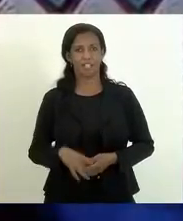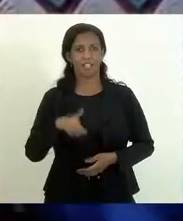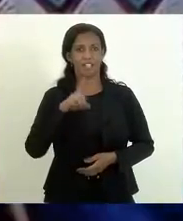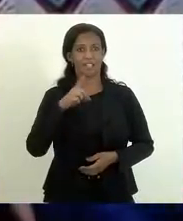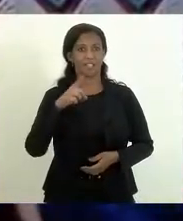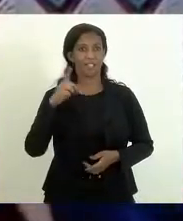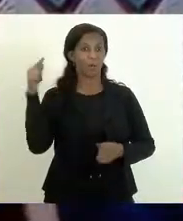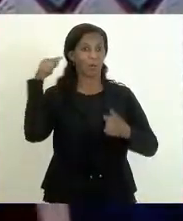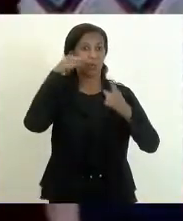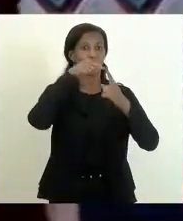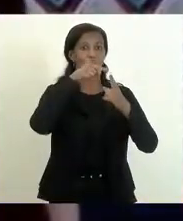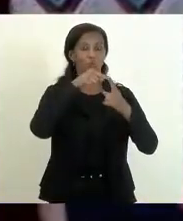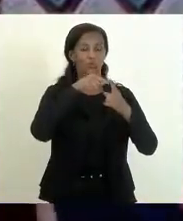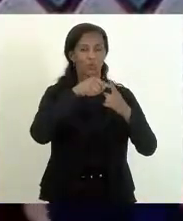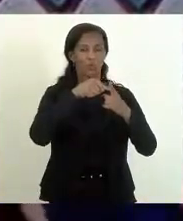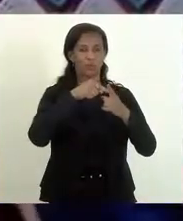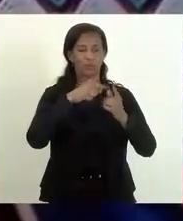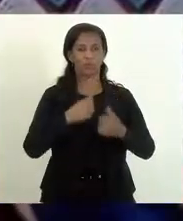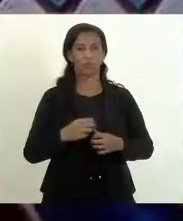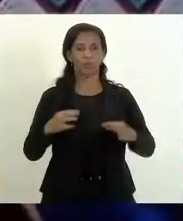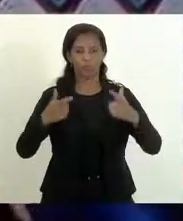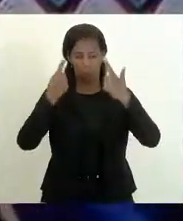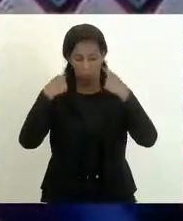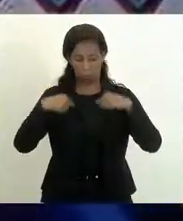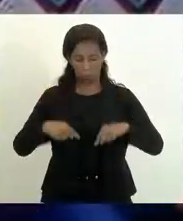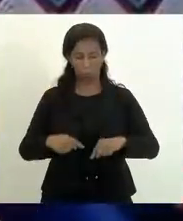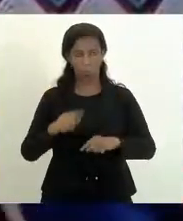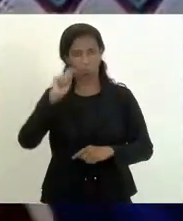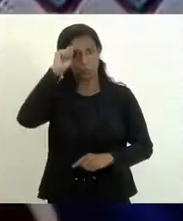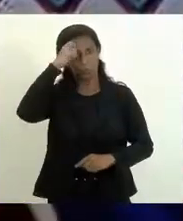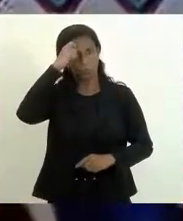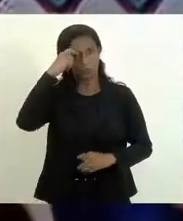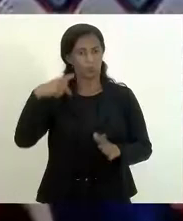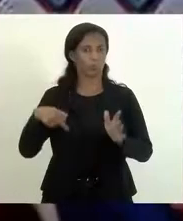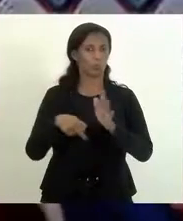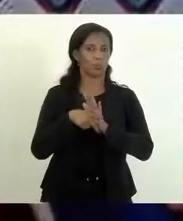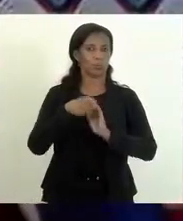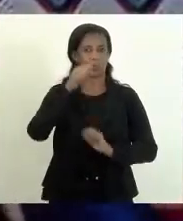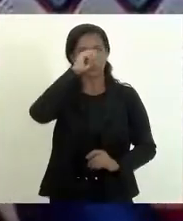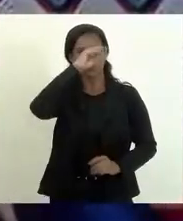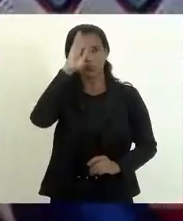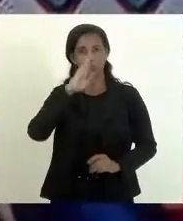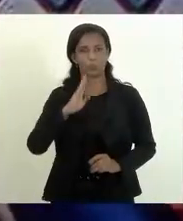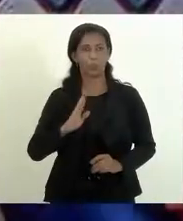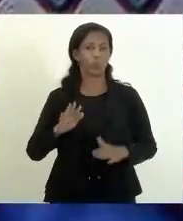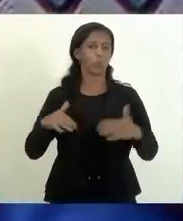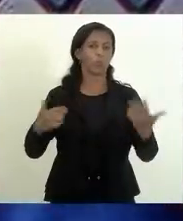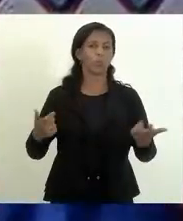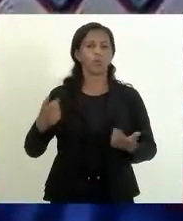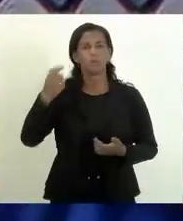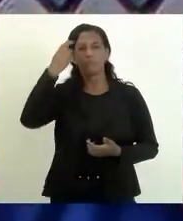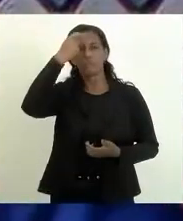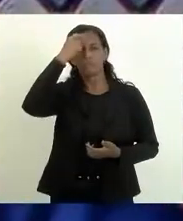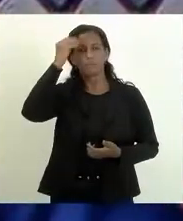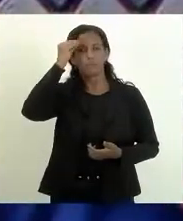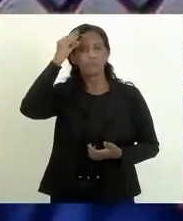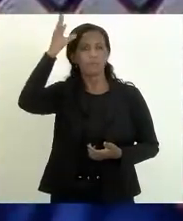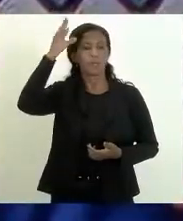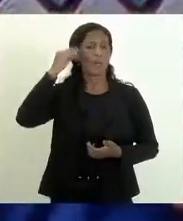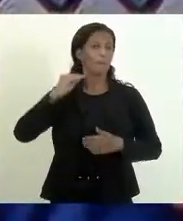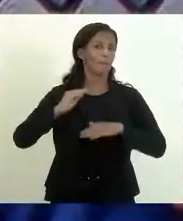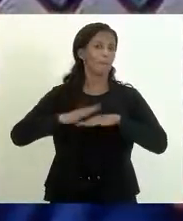da objetificação do corpo negro no Brasil, do quanto a intelectualidade negra, nos anos